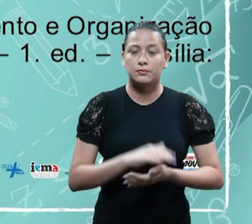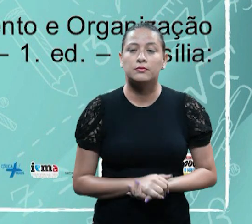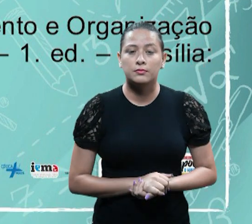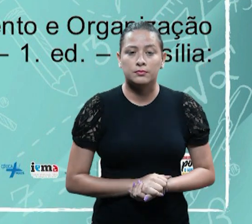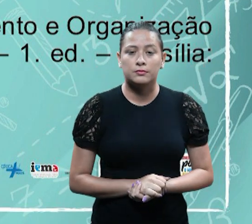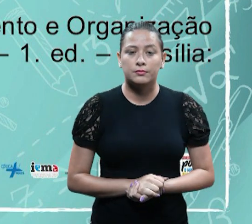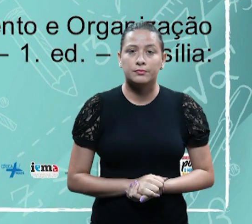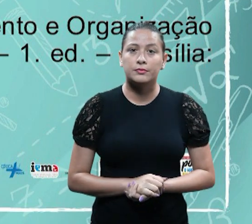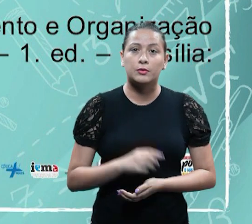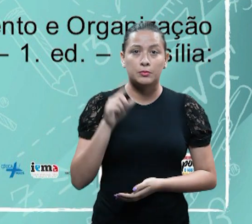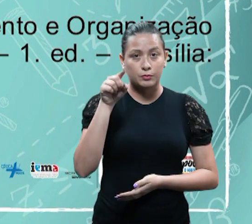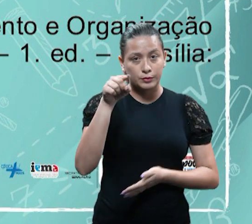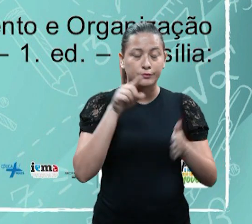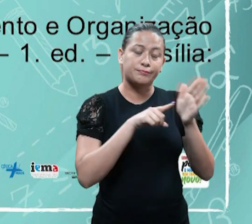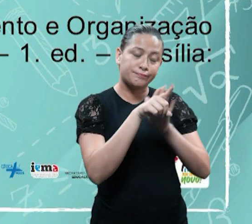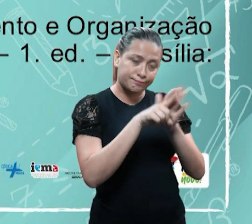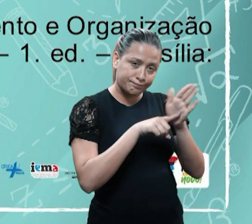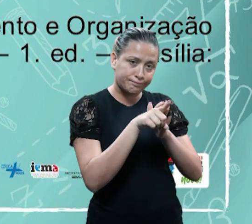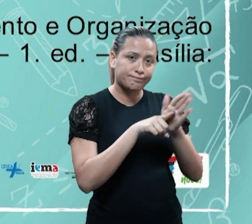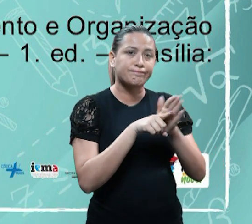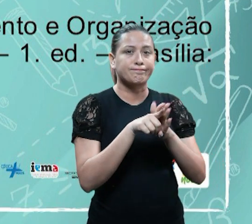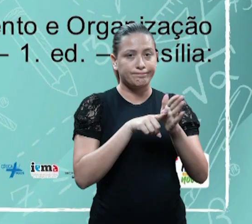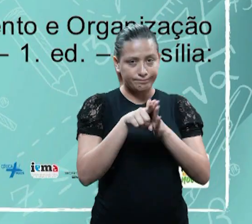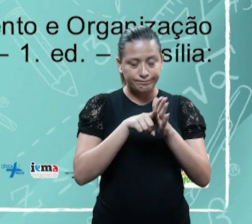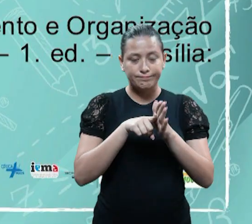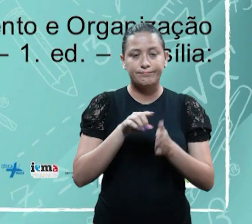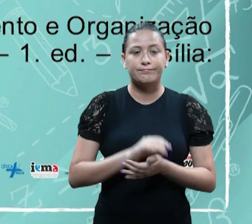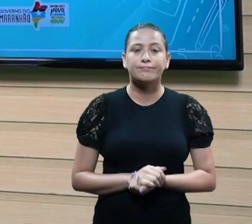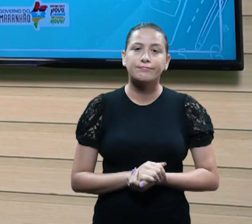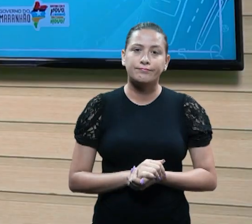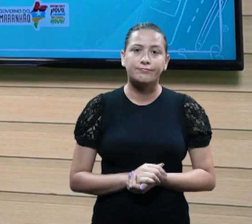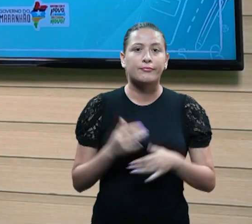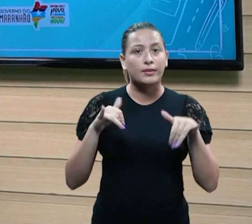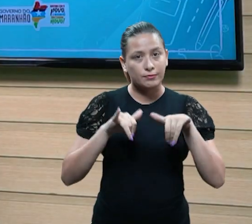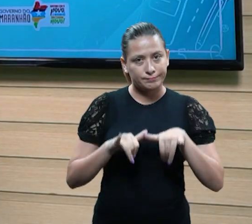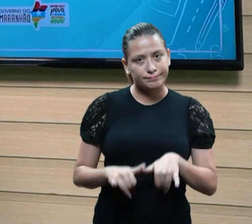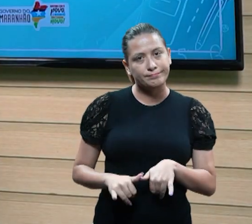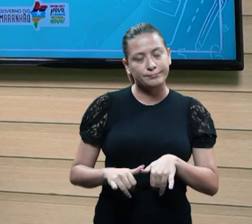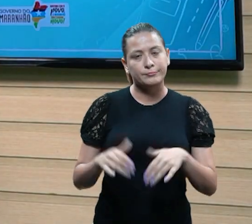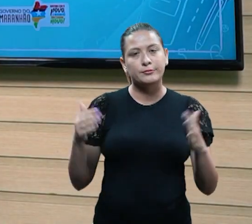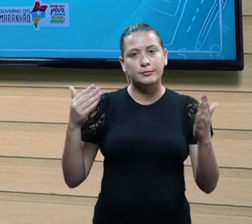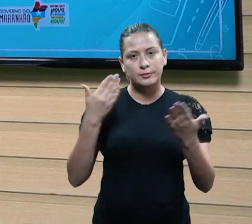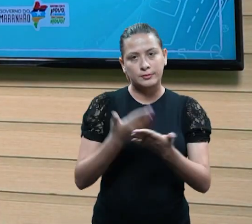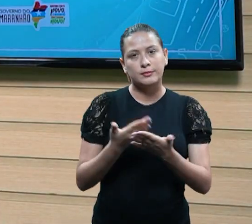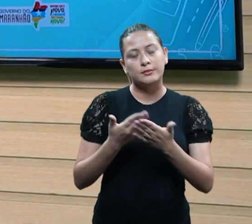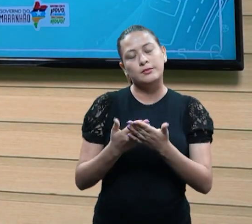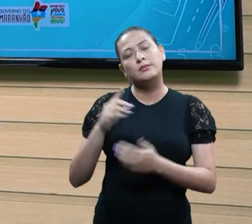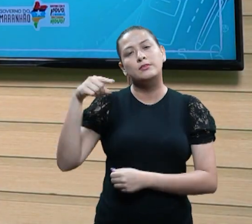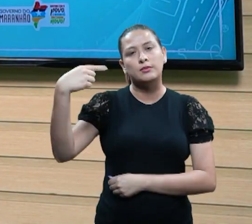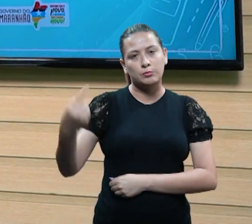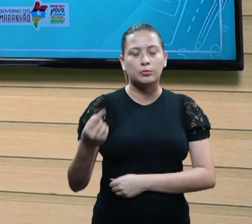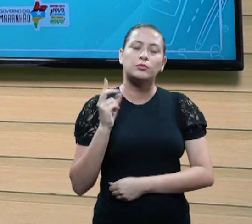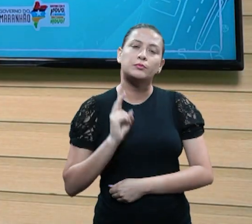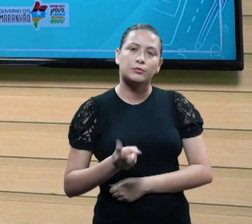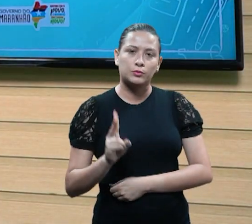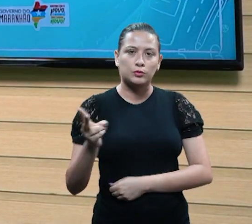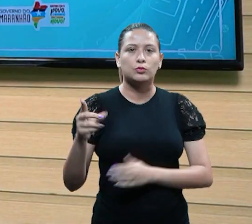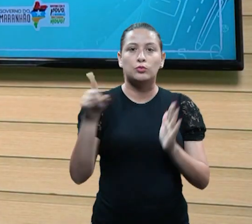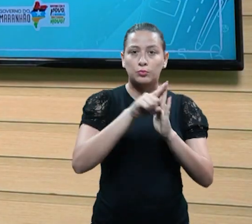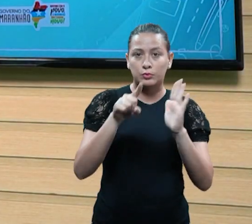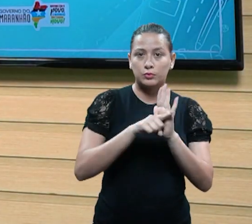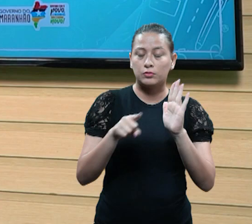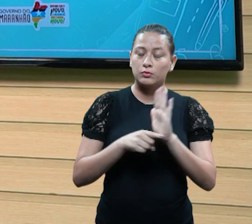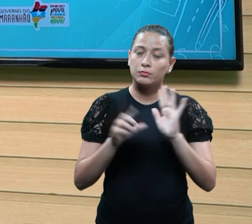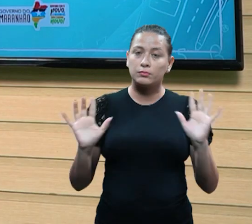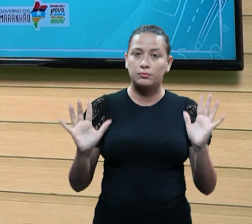eventos. Então, para vocês pesquisarem, tá? Eu fico por aqui, até a próxima aula, dando continuidade,